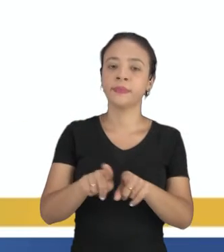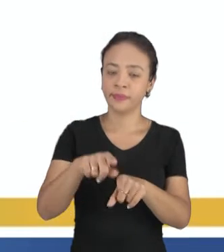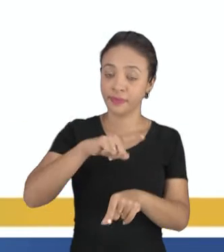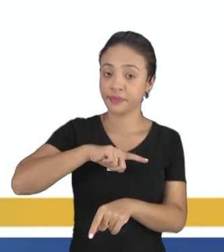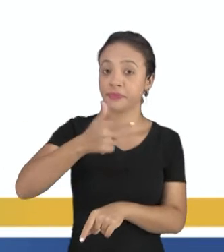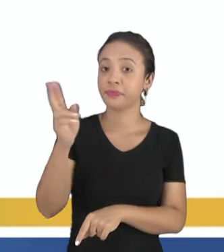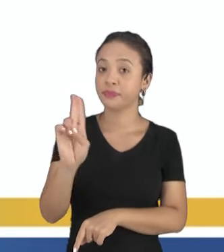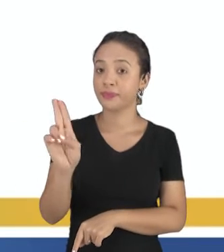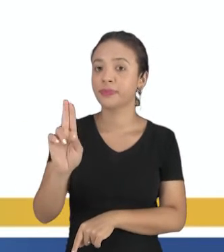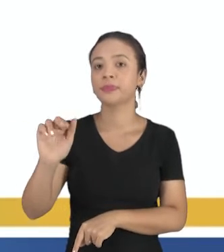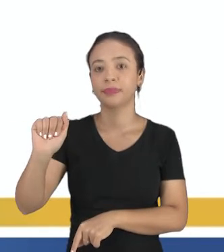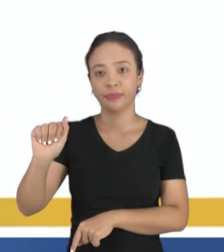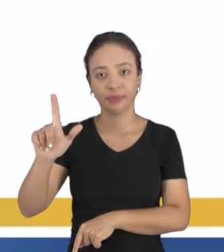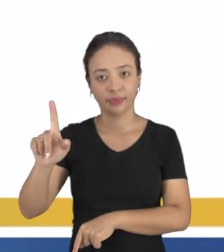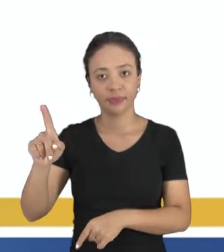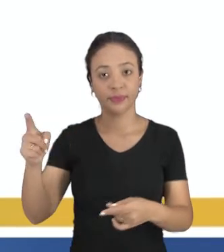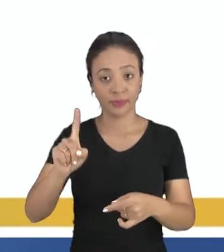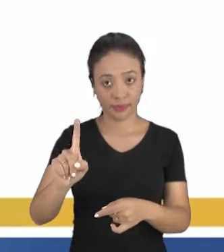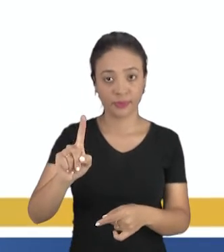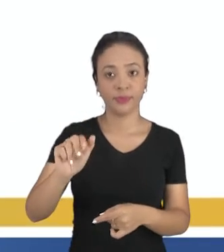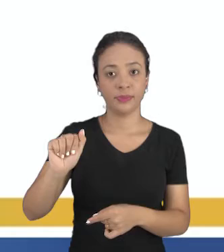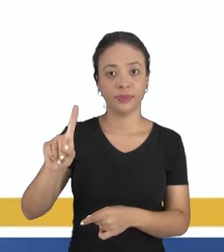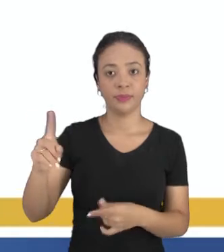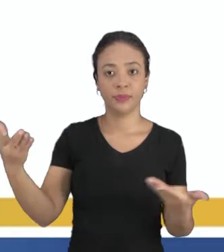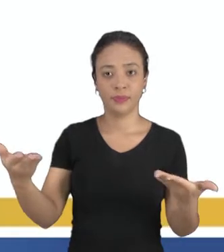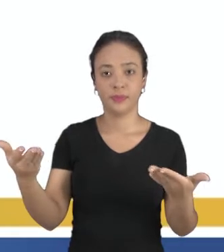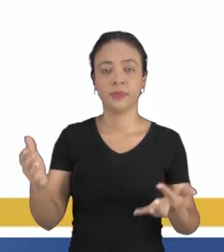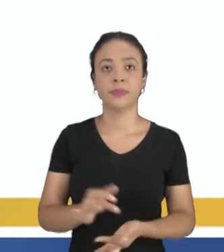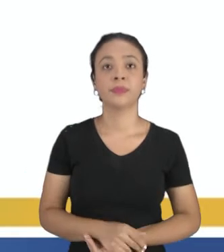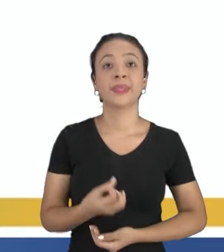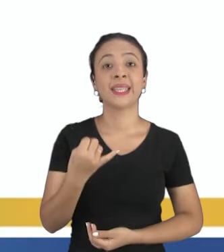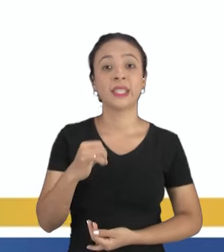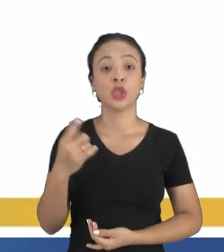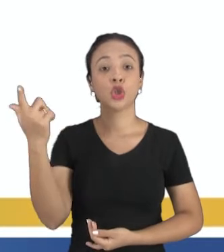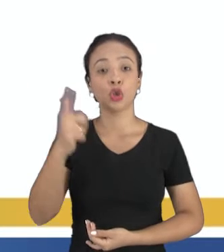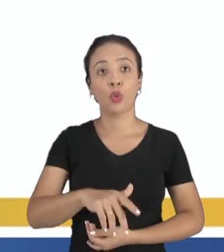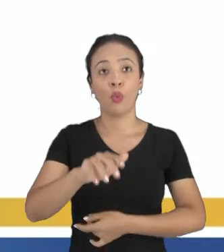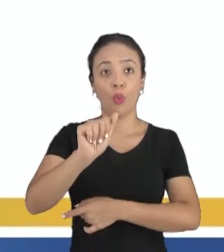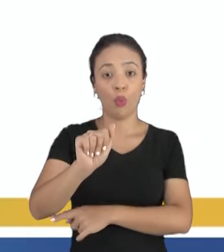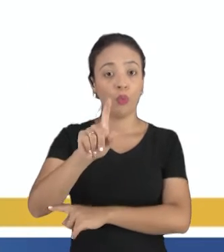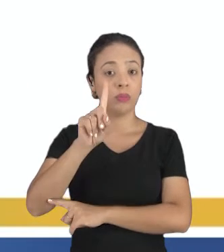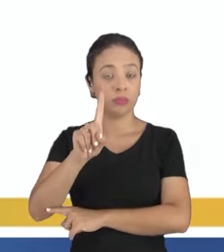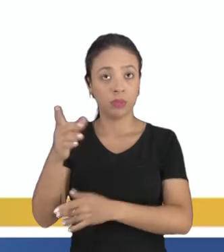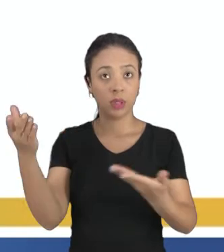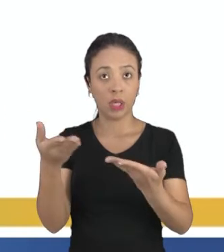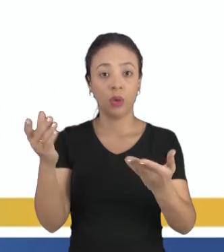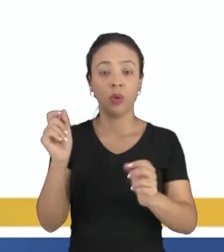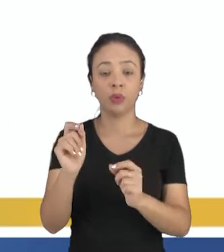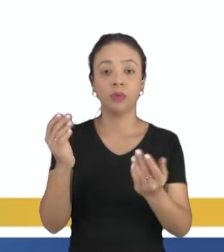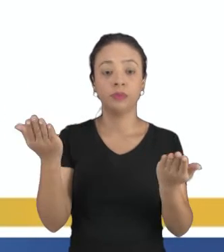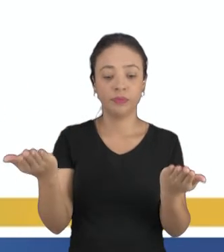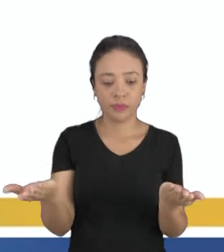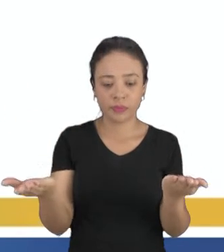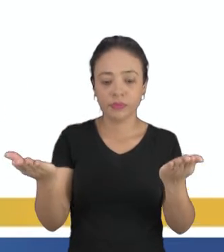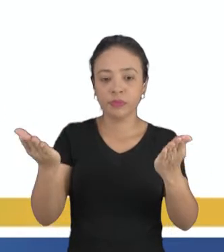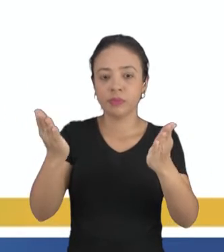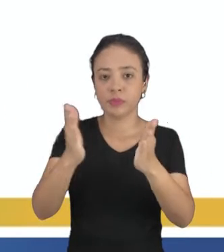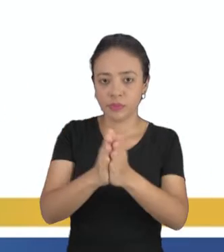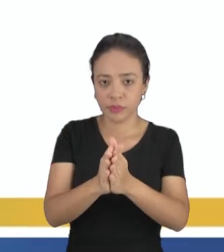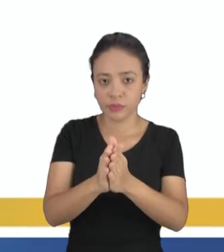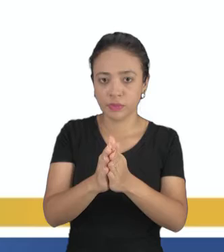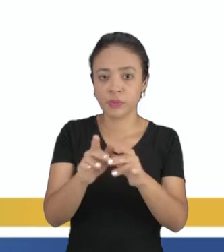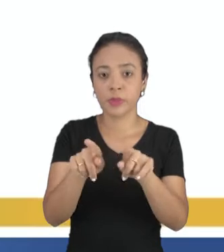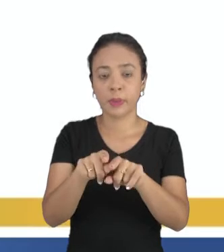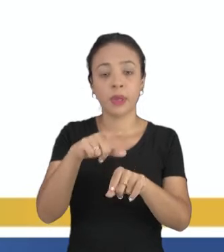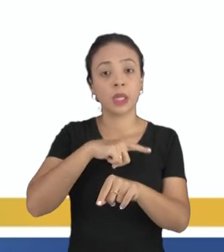o A1. E assim, se eu dobrar a folha A1 ao meio, ela vai